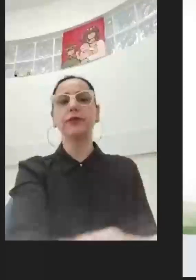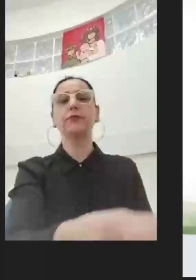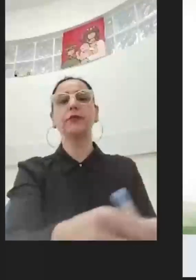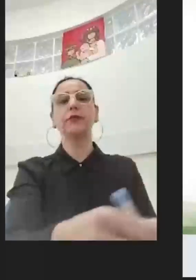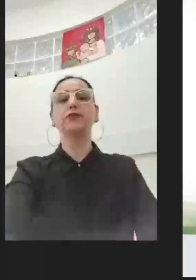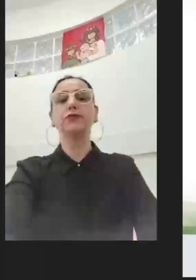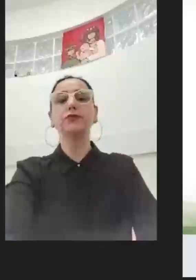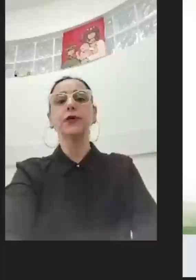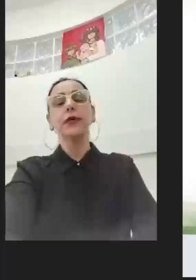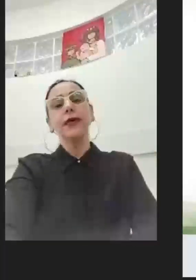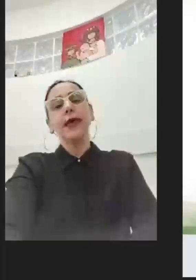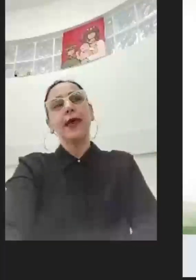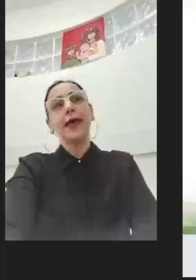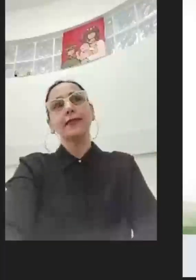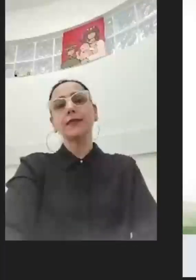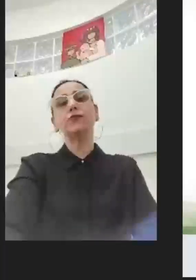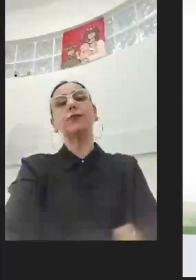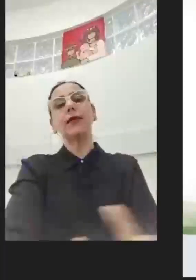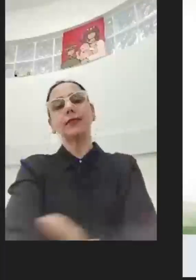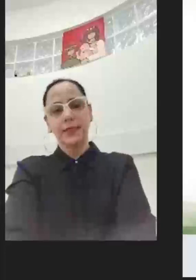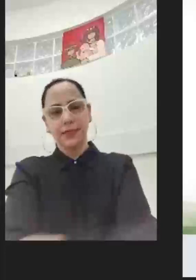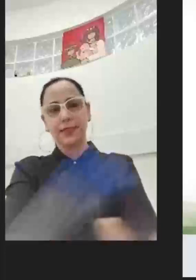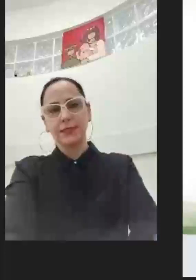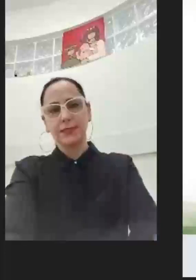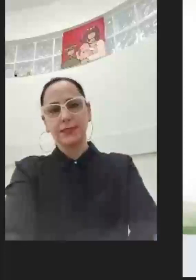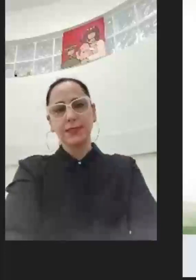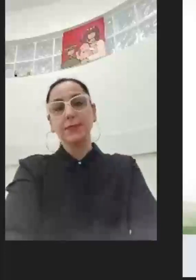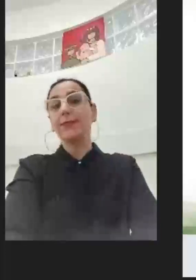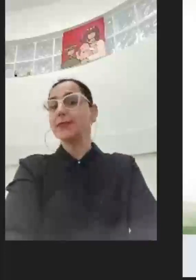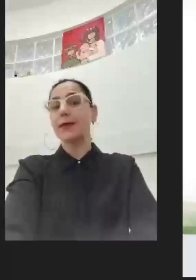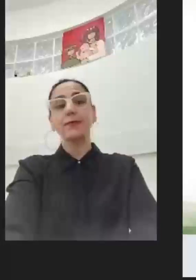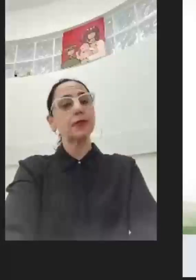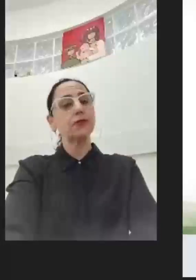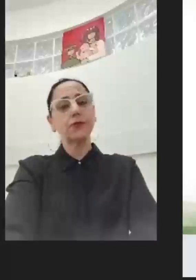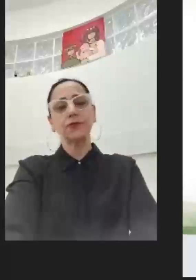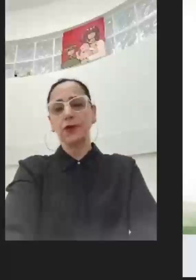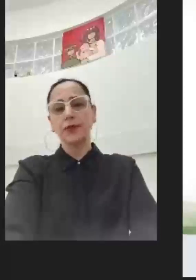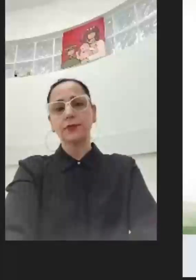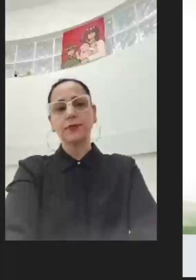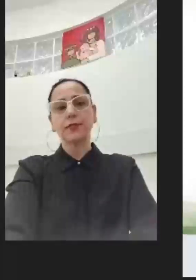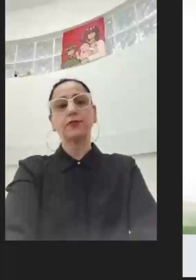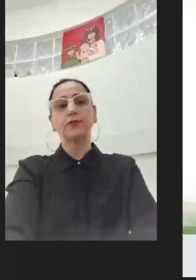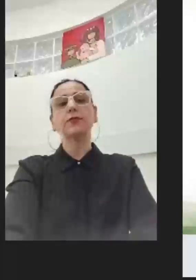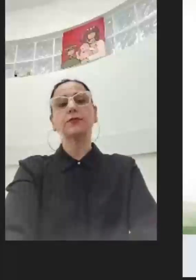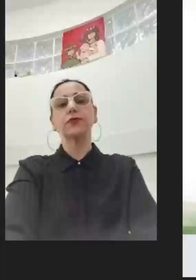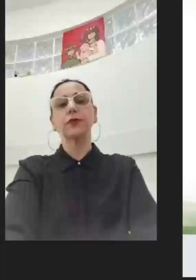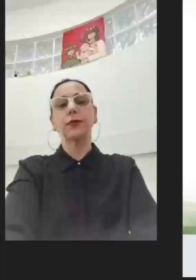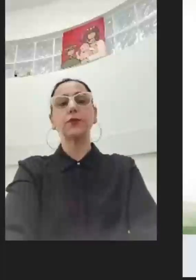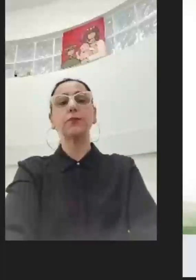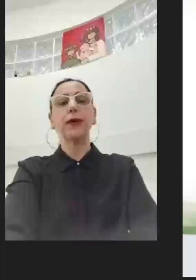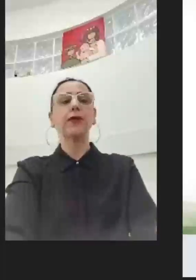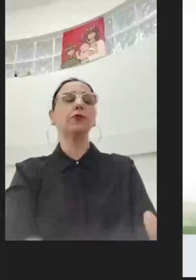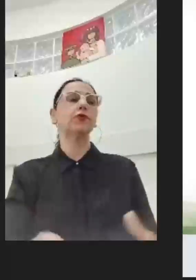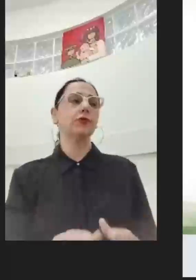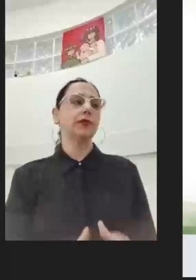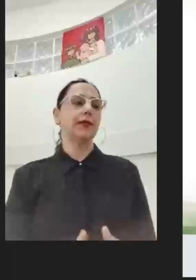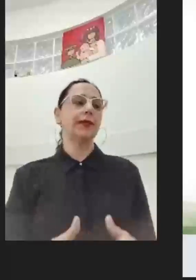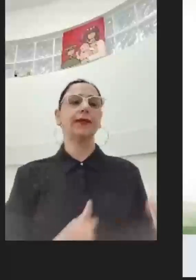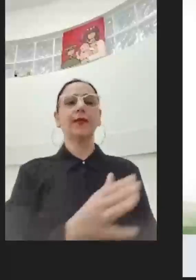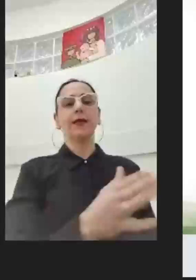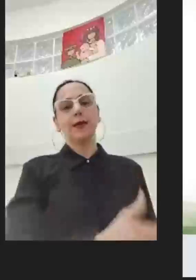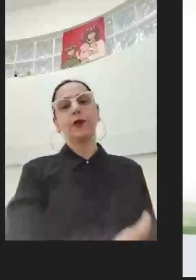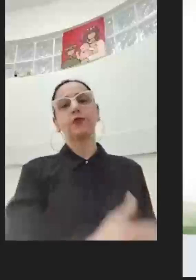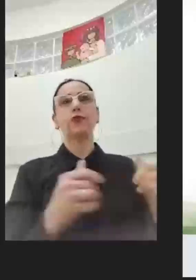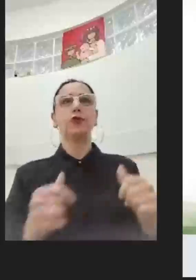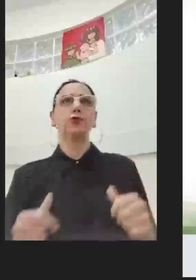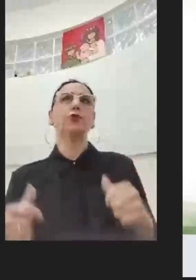participar, cuidar do seu filho ali junto. 5 mais 15 dias, mas é a mesma história dos 6 meses. Então, um pai hoje